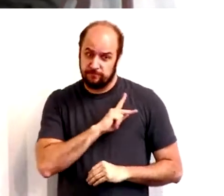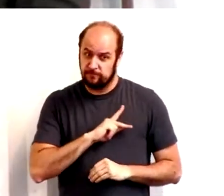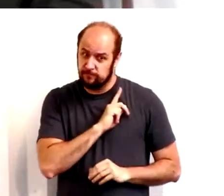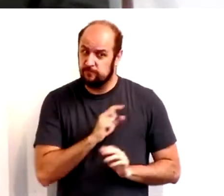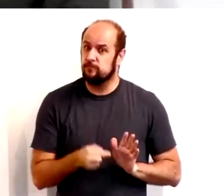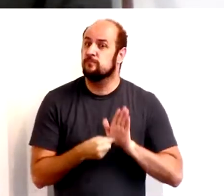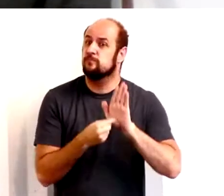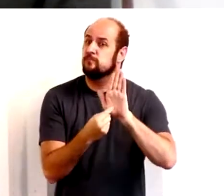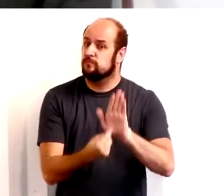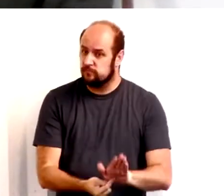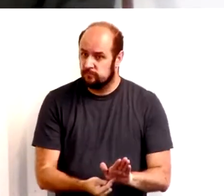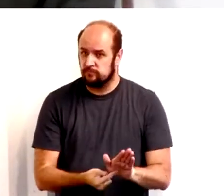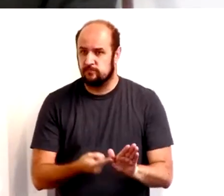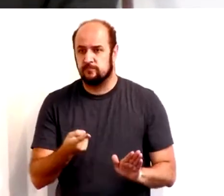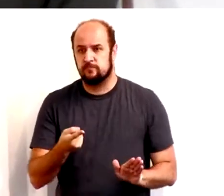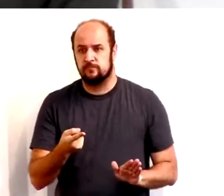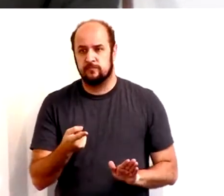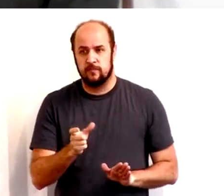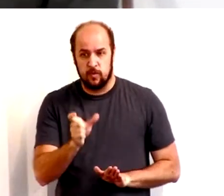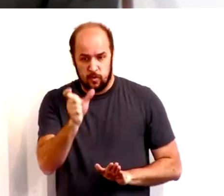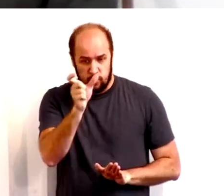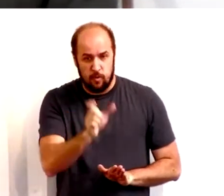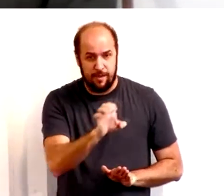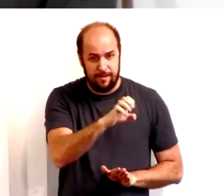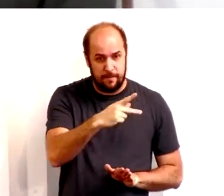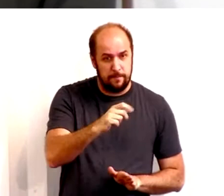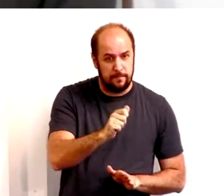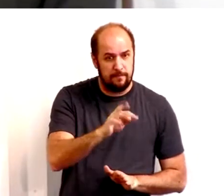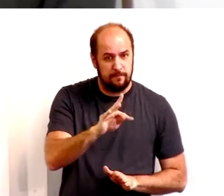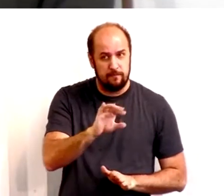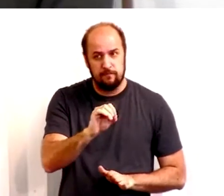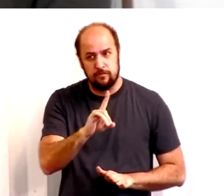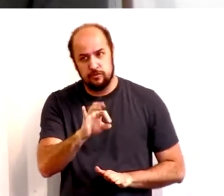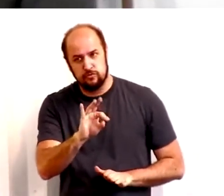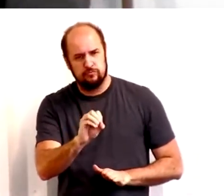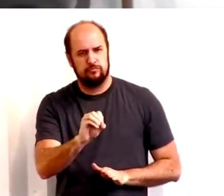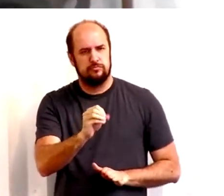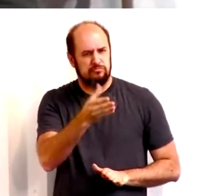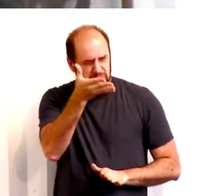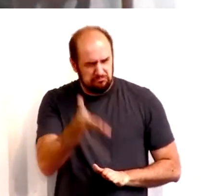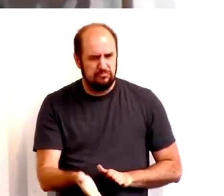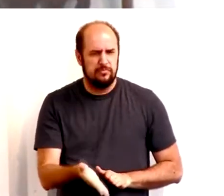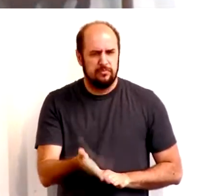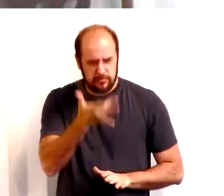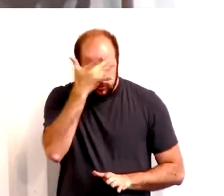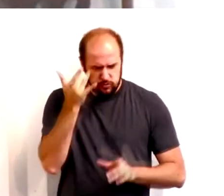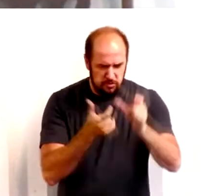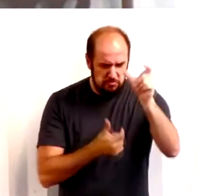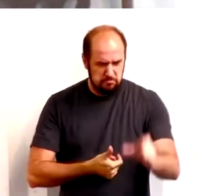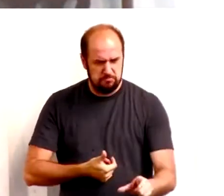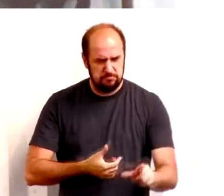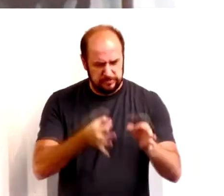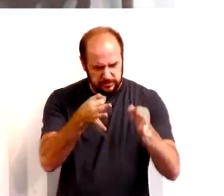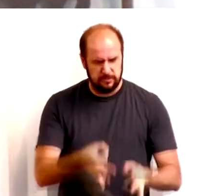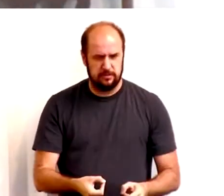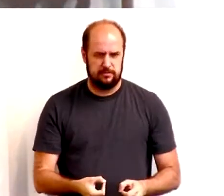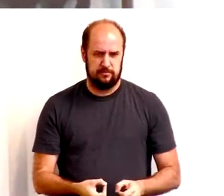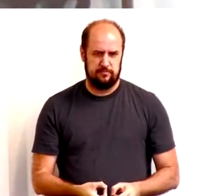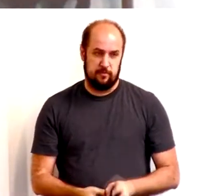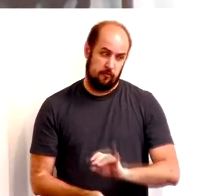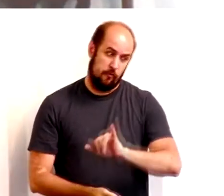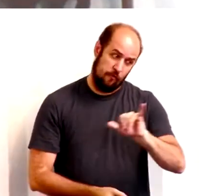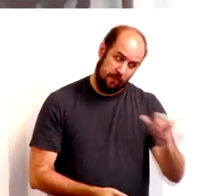que para ele, esse amado irmão, era tudo isso. E para a igreja, ele diz, para a